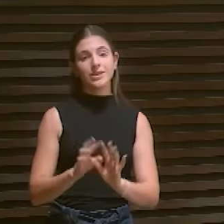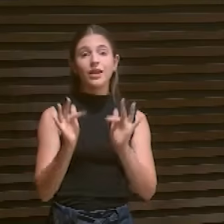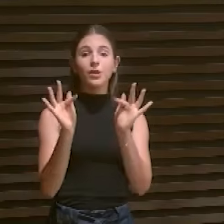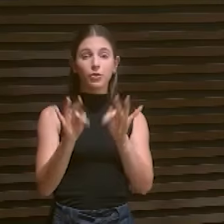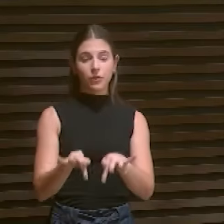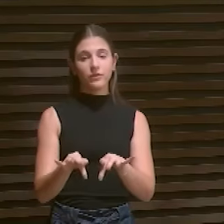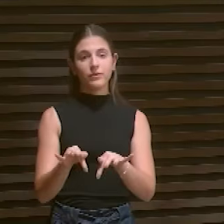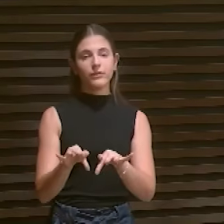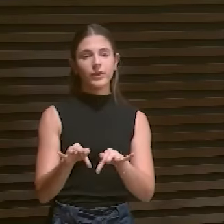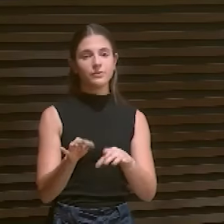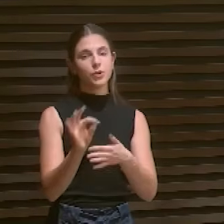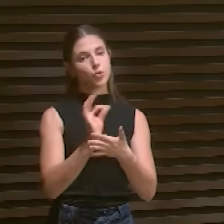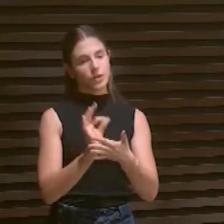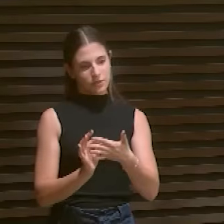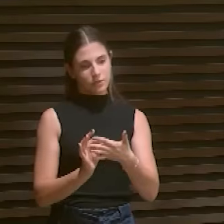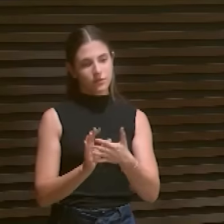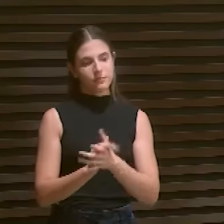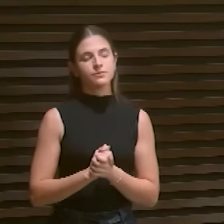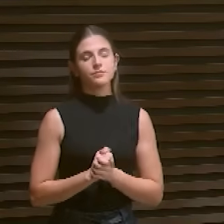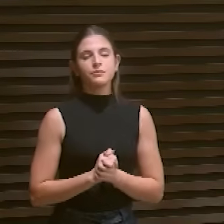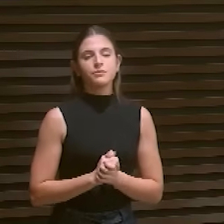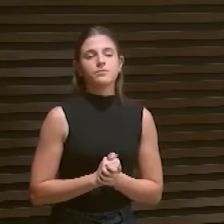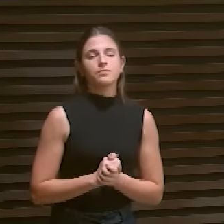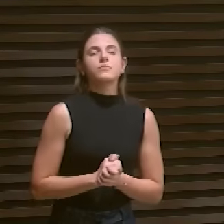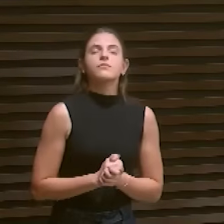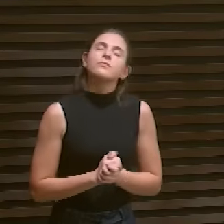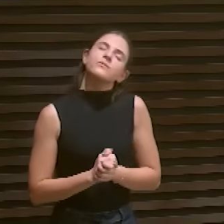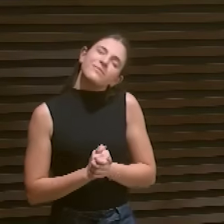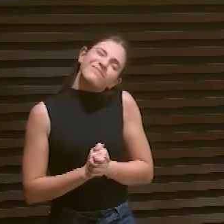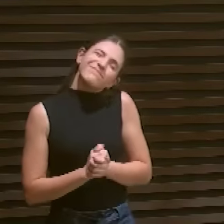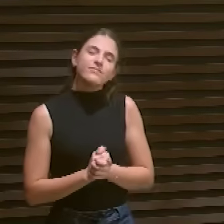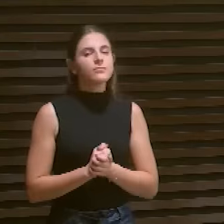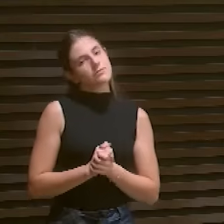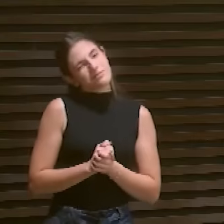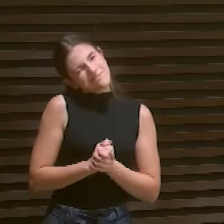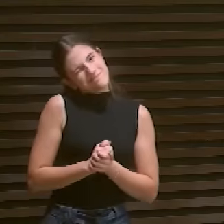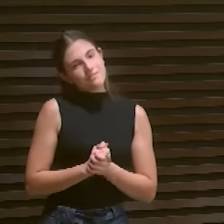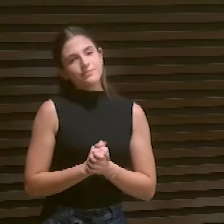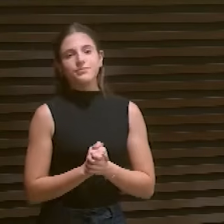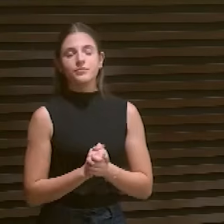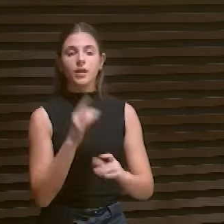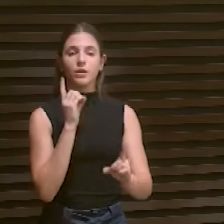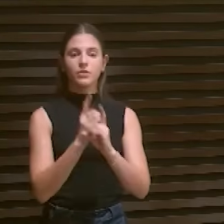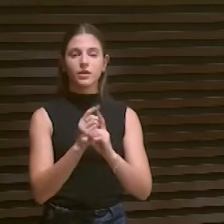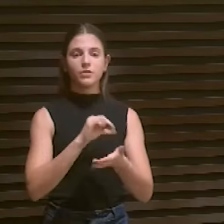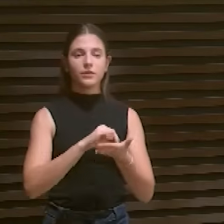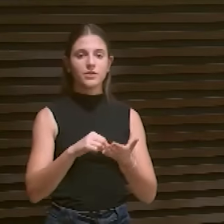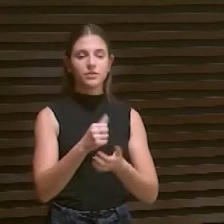fim da passagem. Está lá no final, no versículo